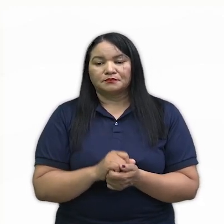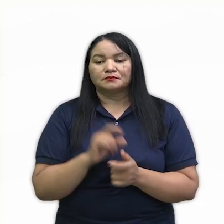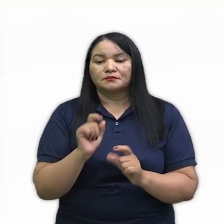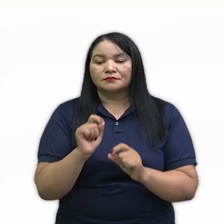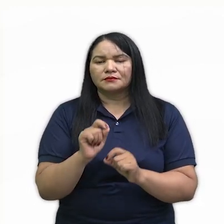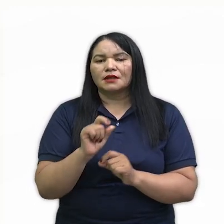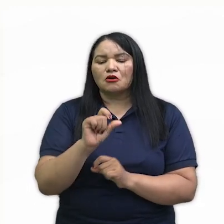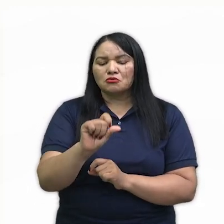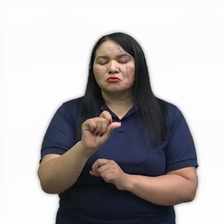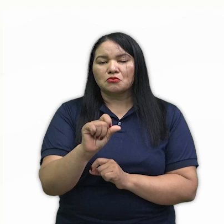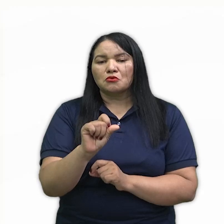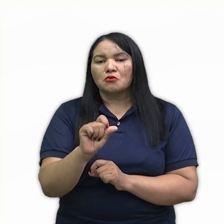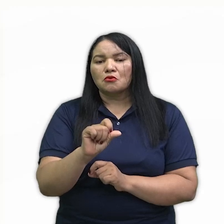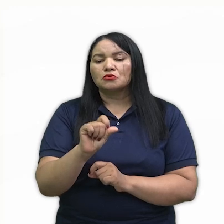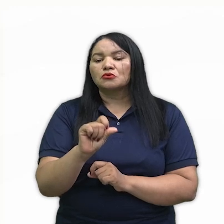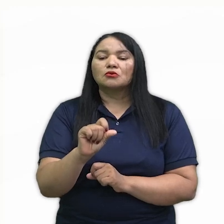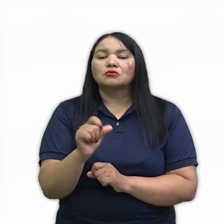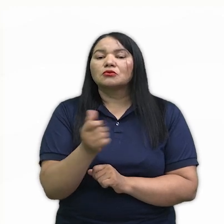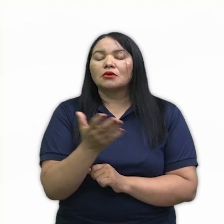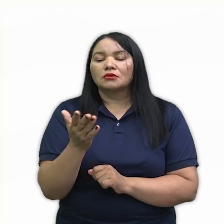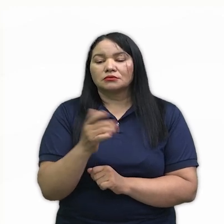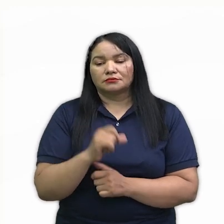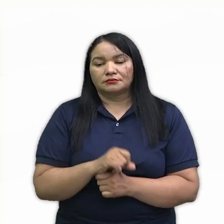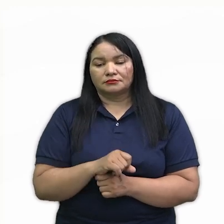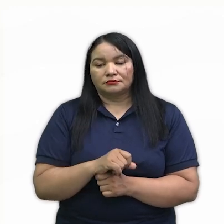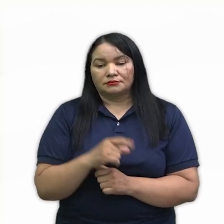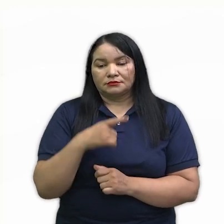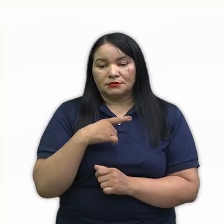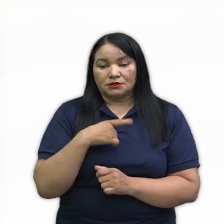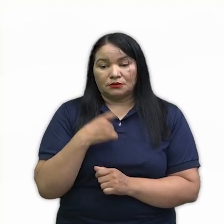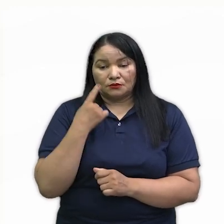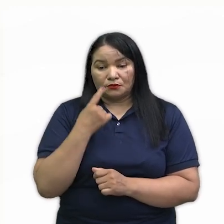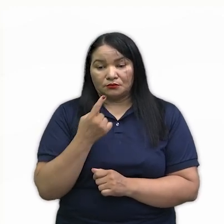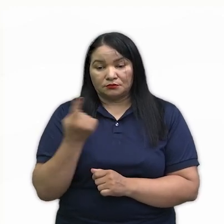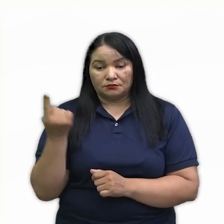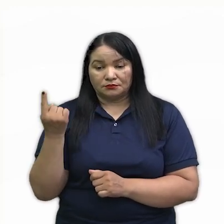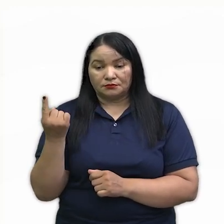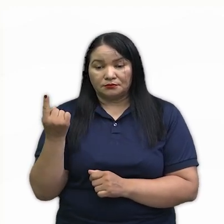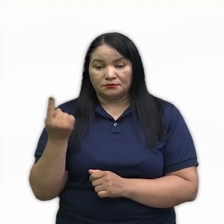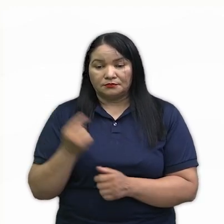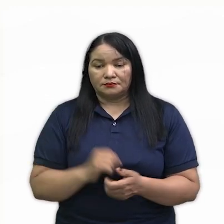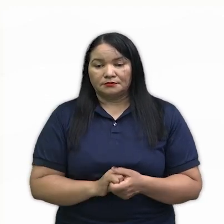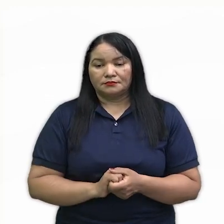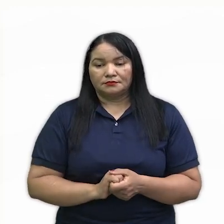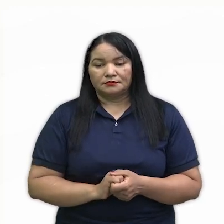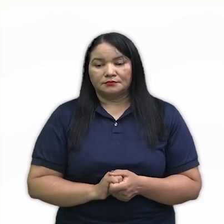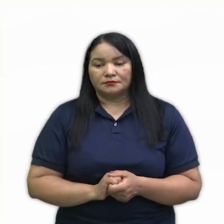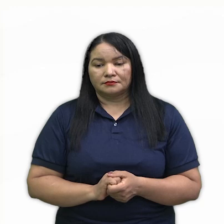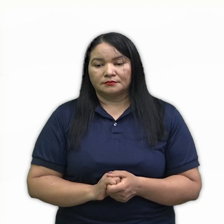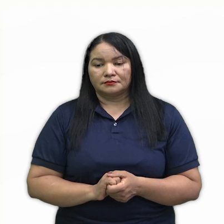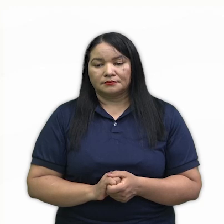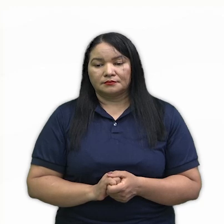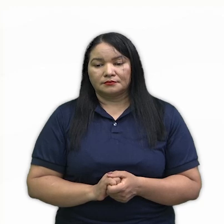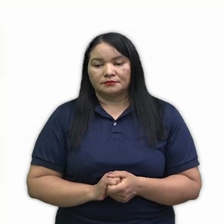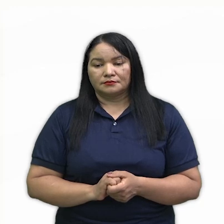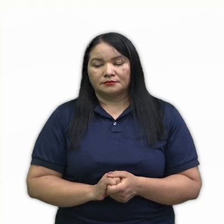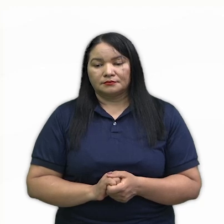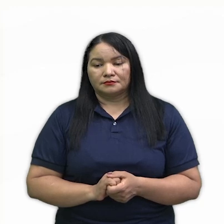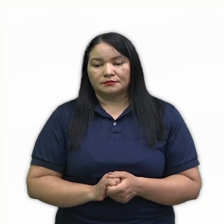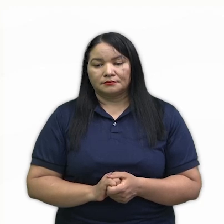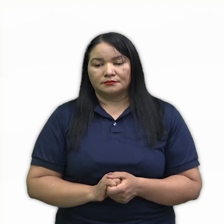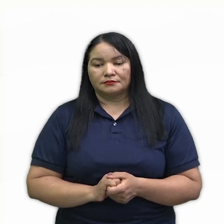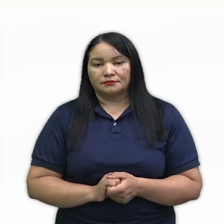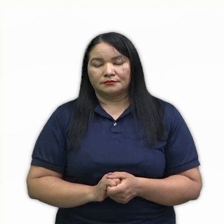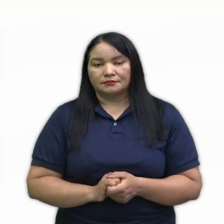aqui? Eu tenho 1, 2, 3, 4, 5, 6, 7,